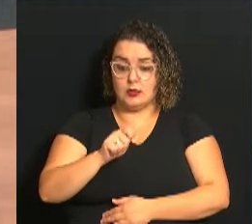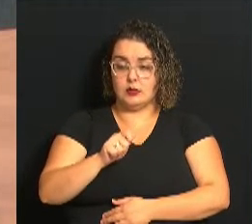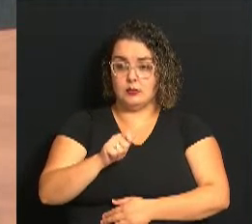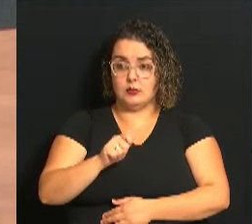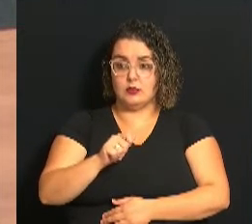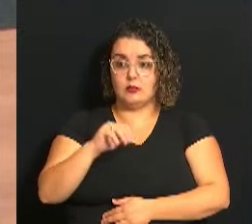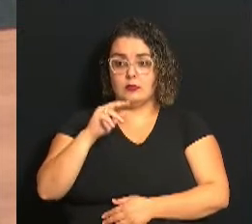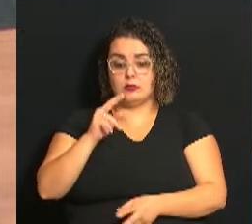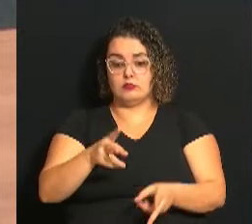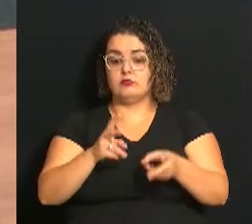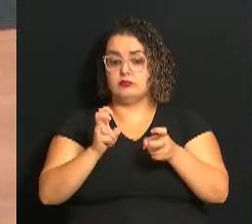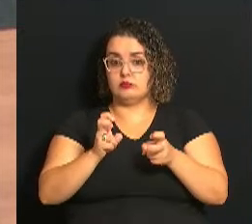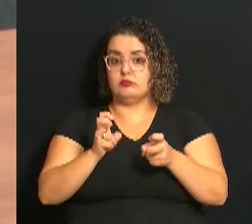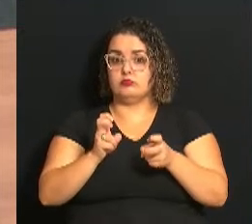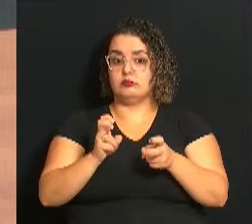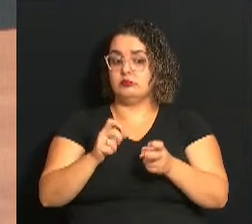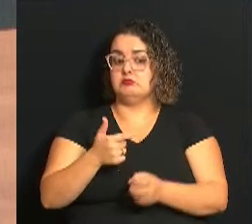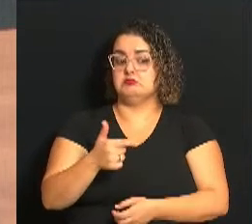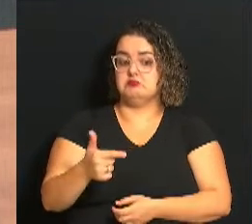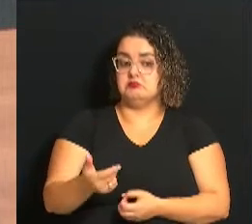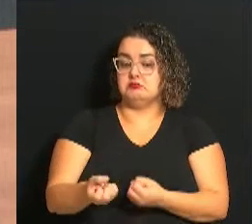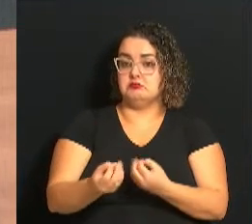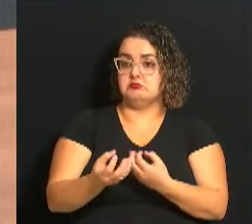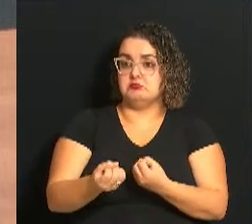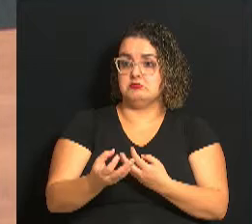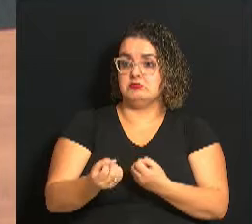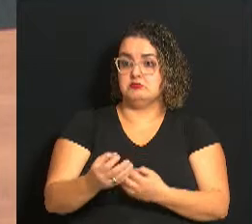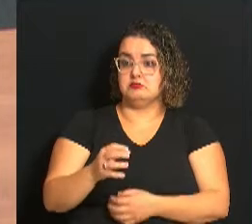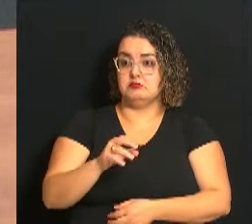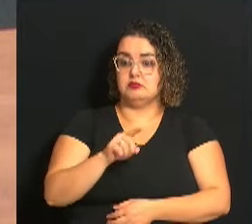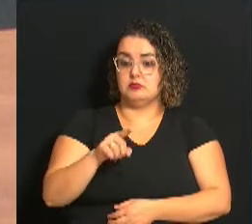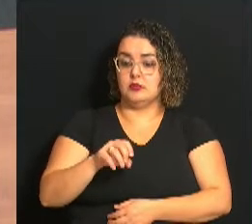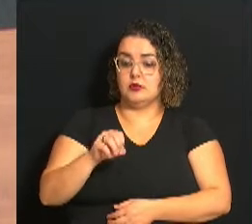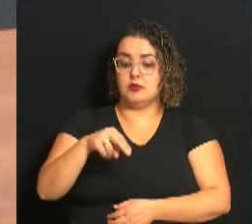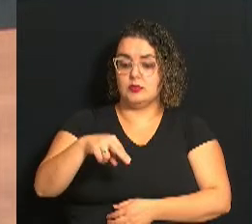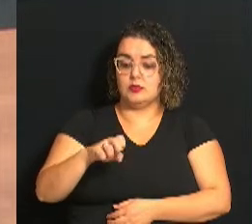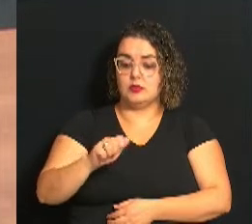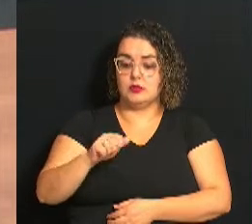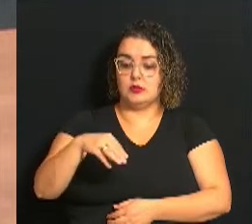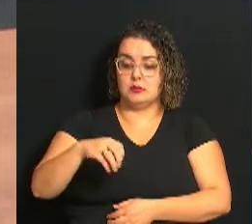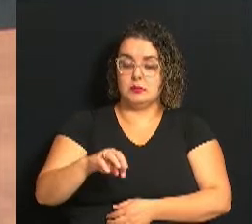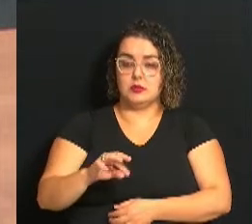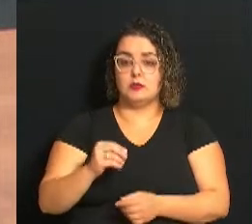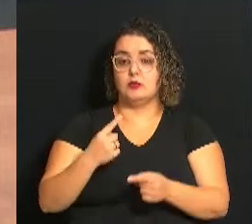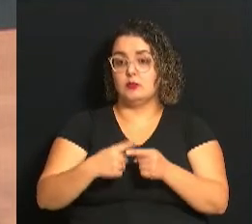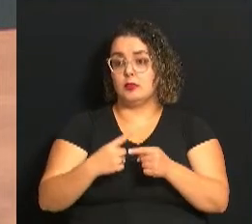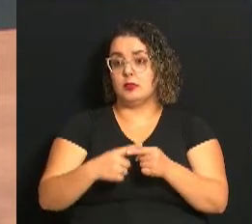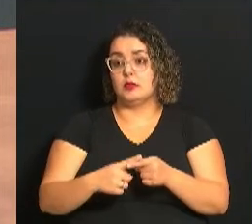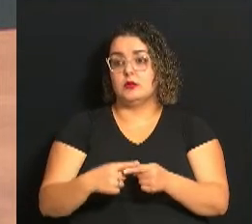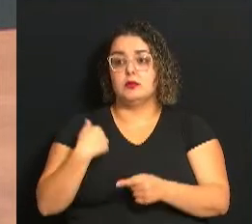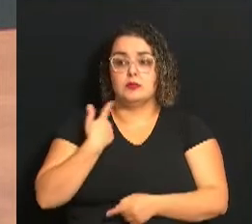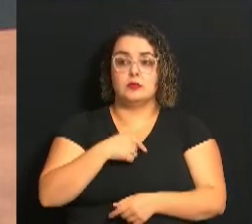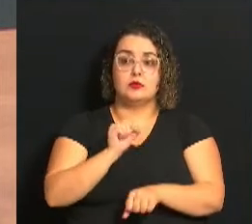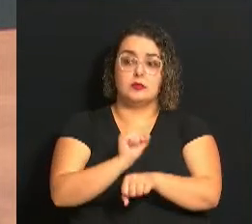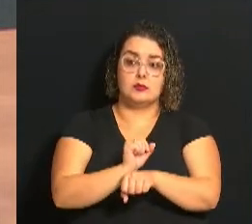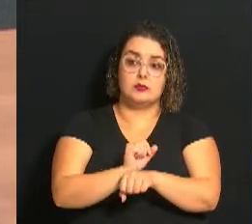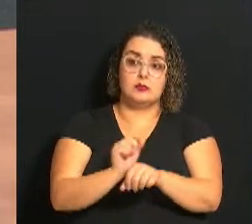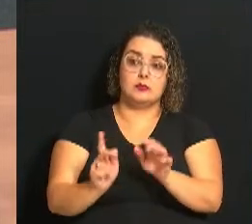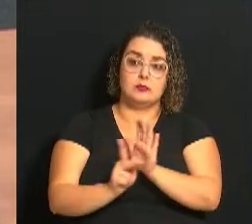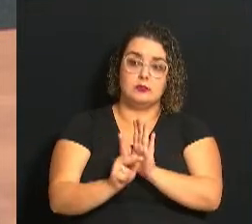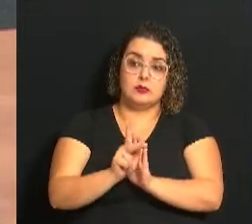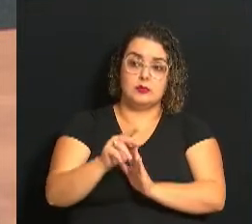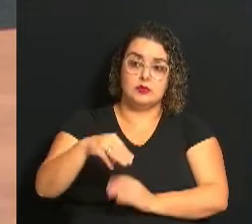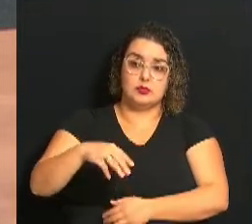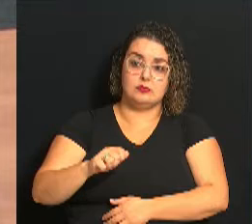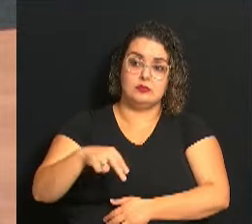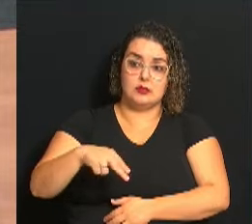que não traz nenhuma informação no sistema do zoneamento online. Por que não traz? Porque nós estamos aguardando o plano de manejo, que está